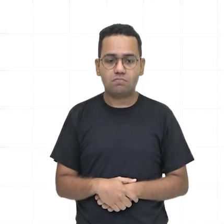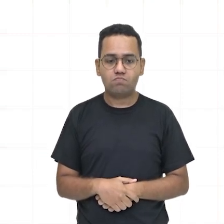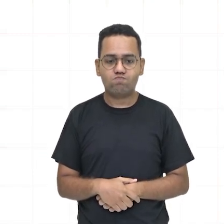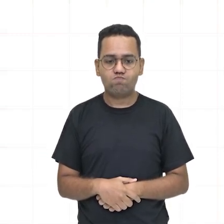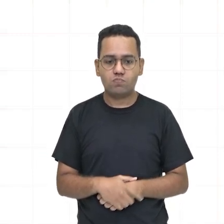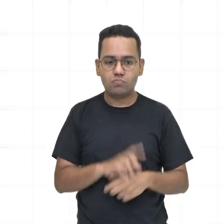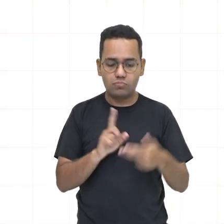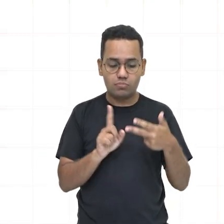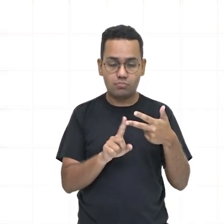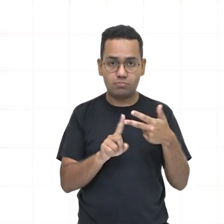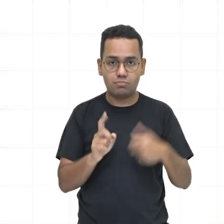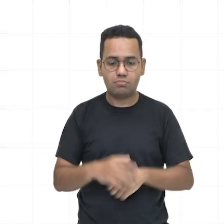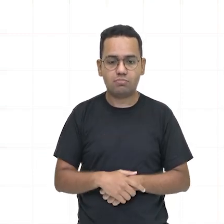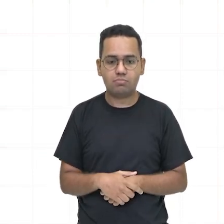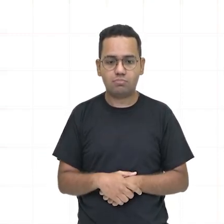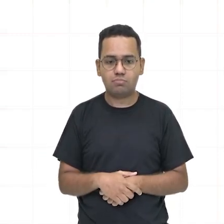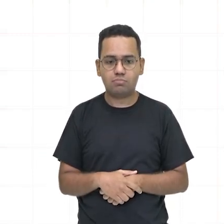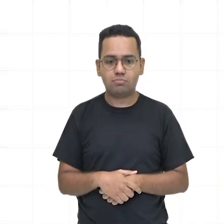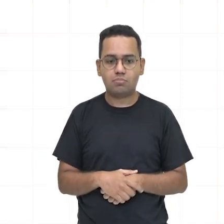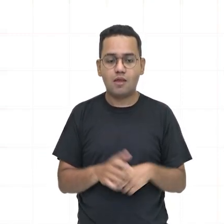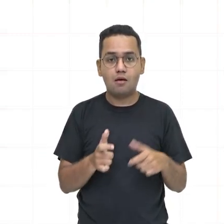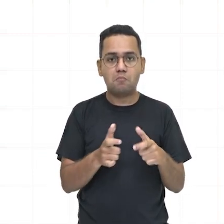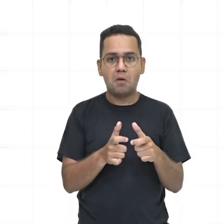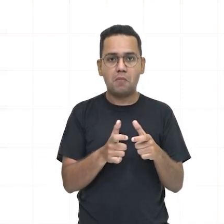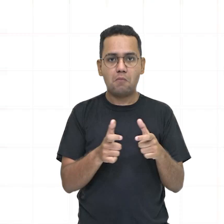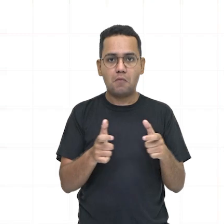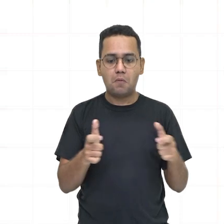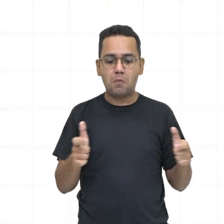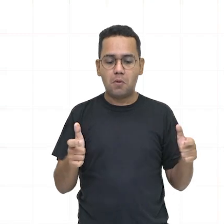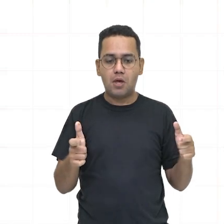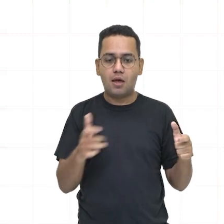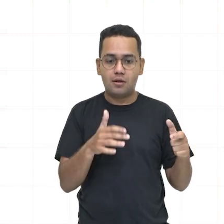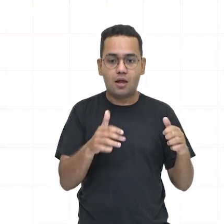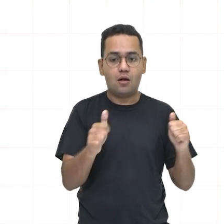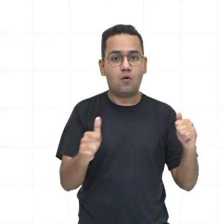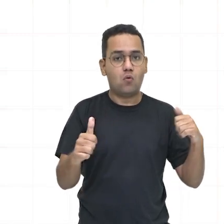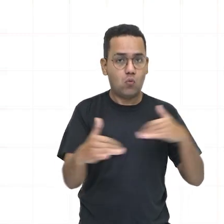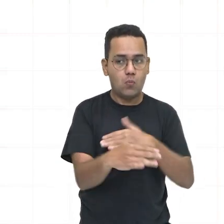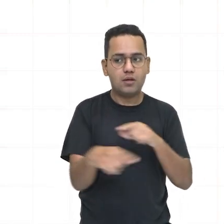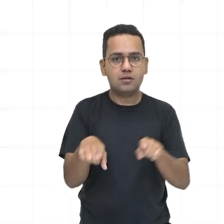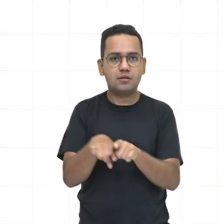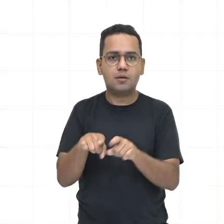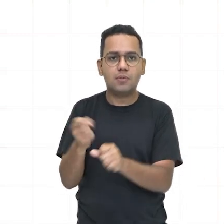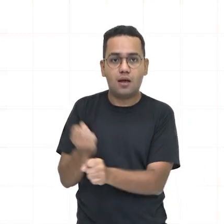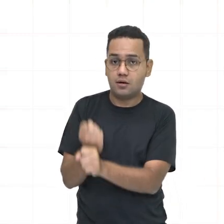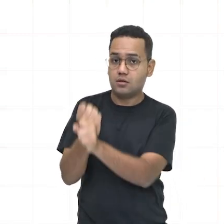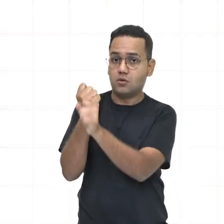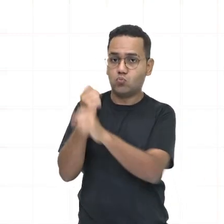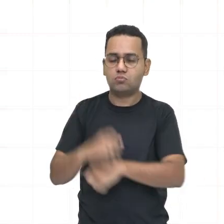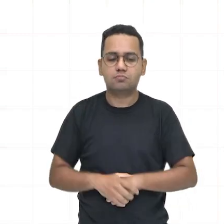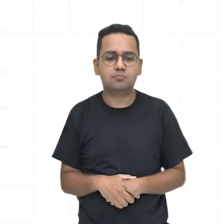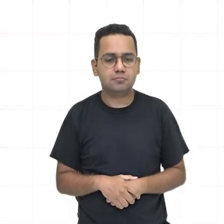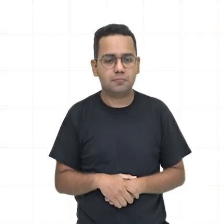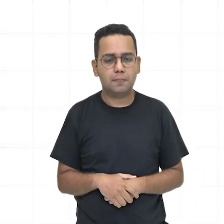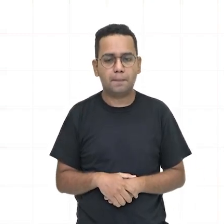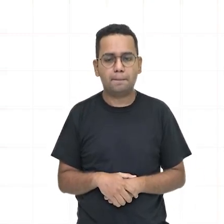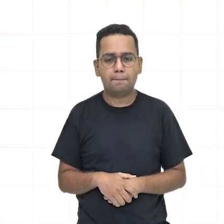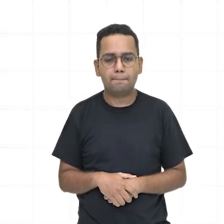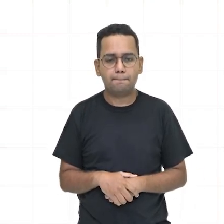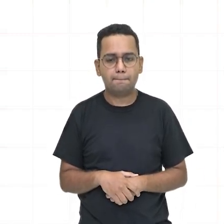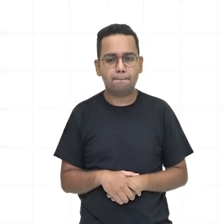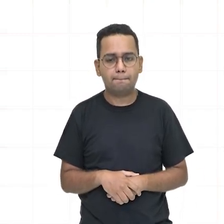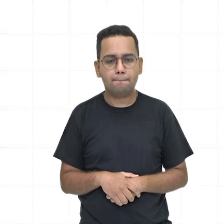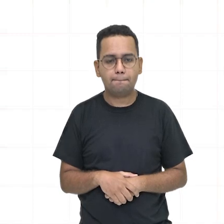o crescimento urbano e a arquitetura monumental. Tranquilamente, se eu falar para